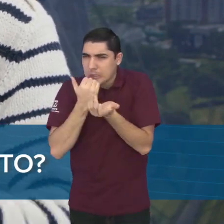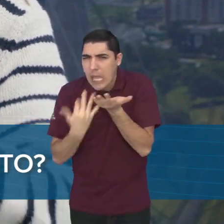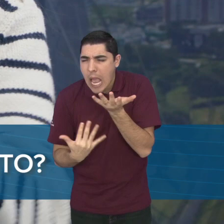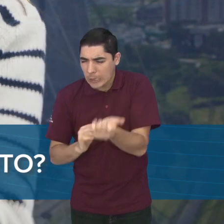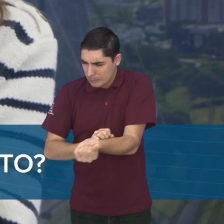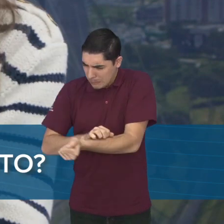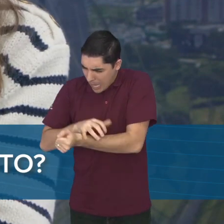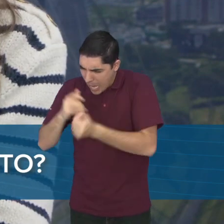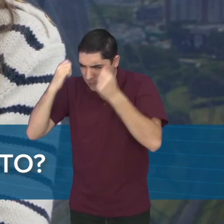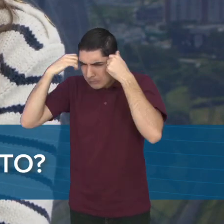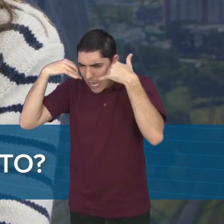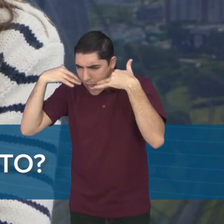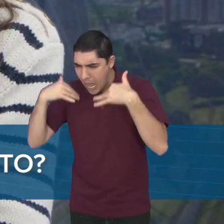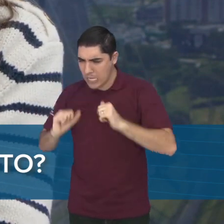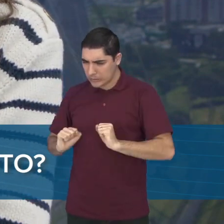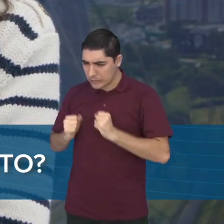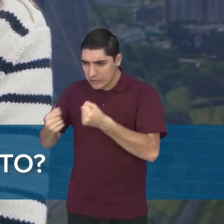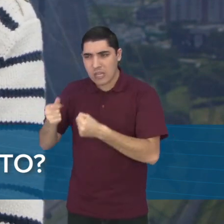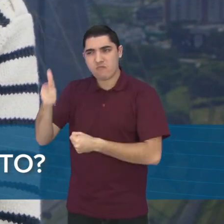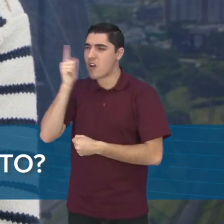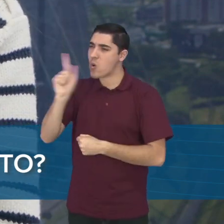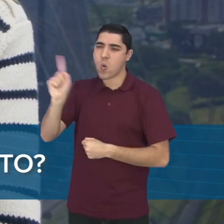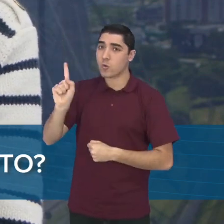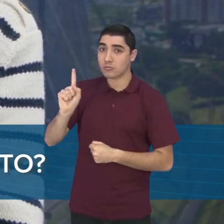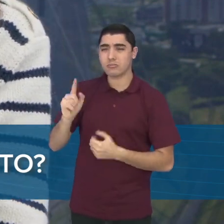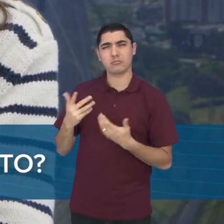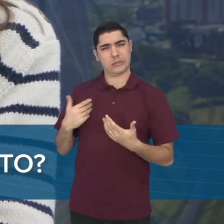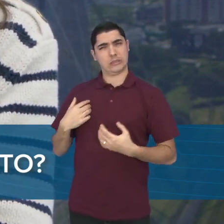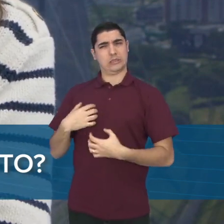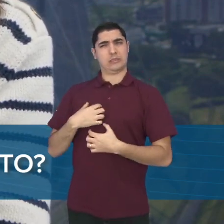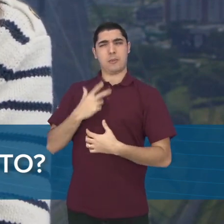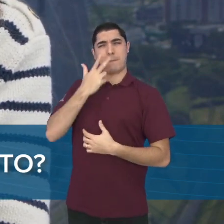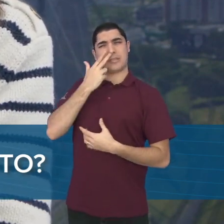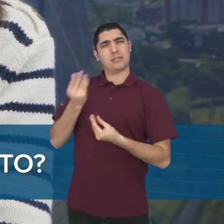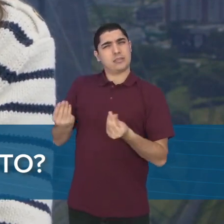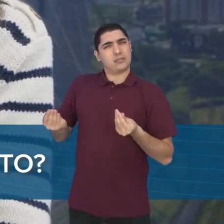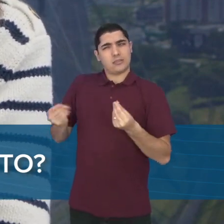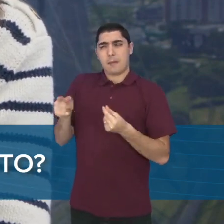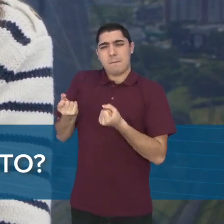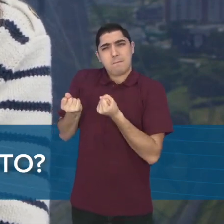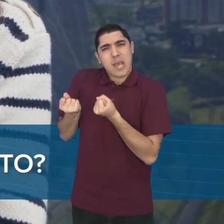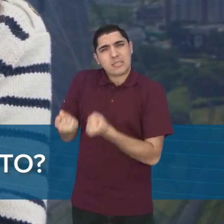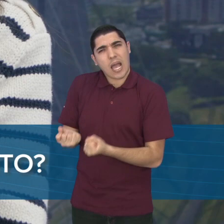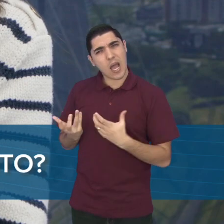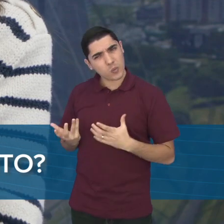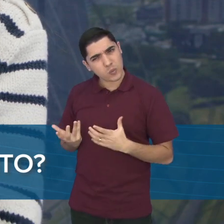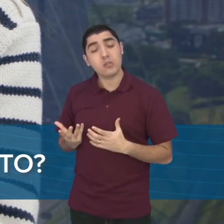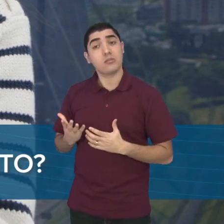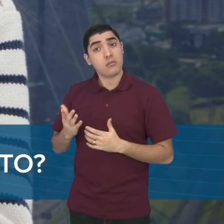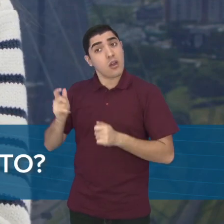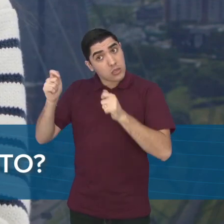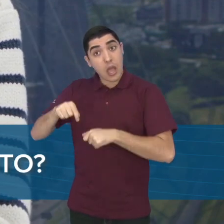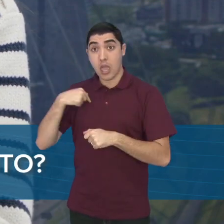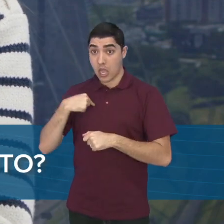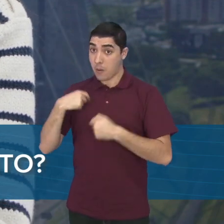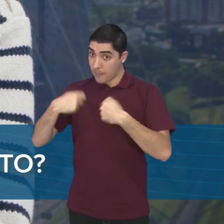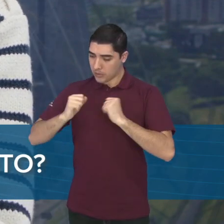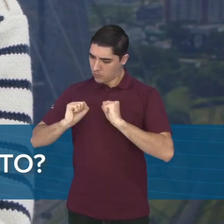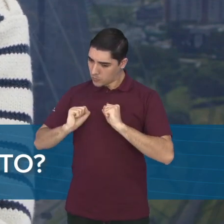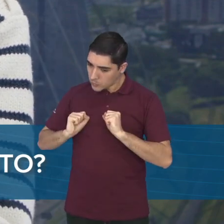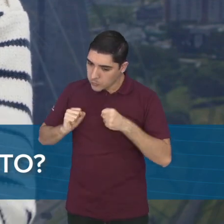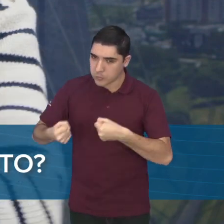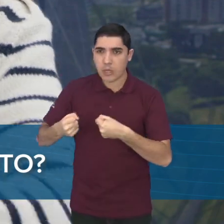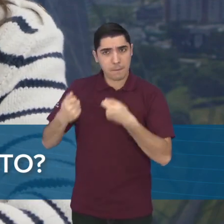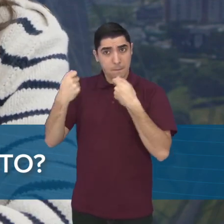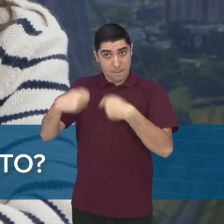né? Você pode se dedicar, mas não precisa ter o sofrimento, né? A dedicação e o sofrimento são coisas diferentes. Eu acho que você conquista as coisas com